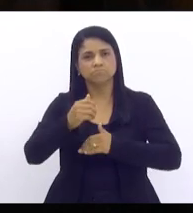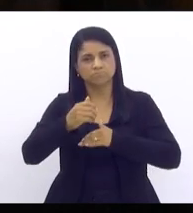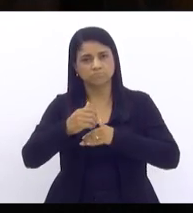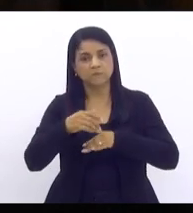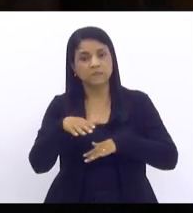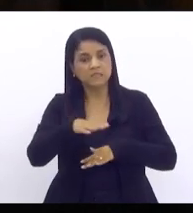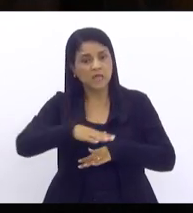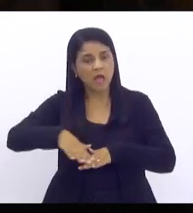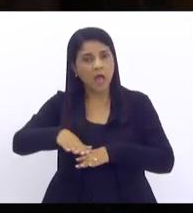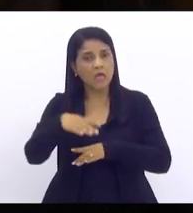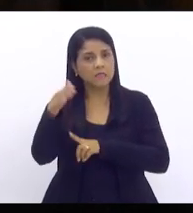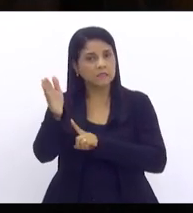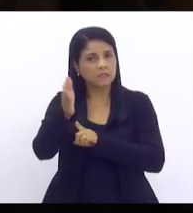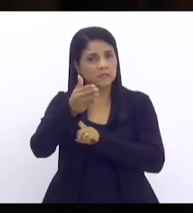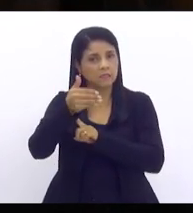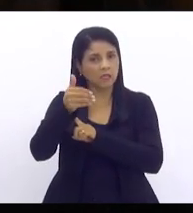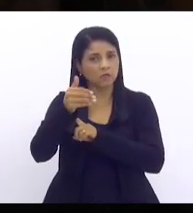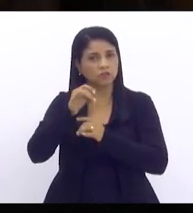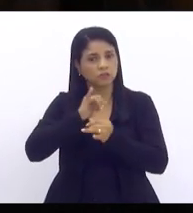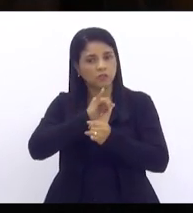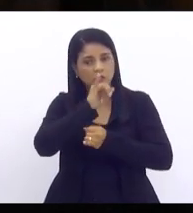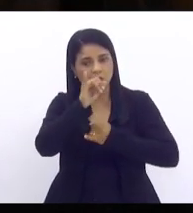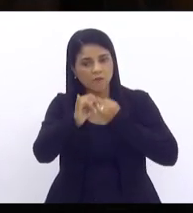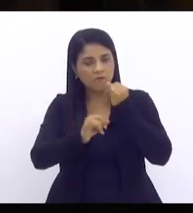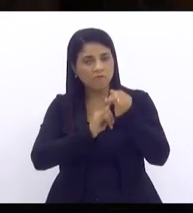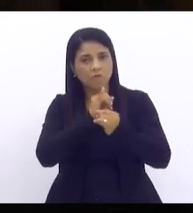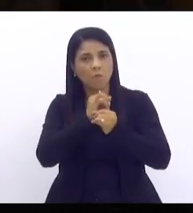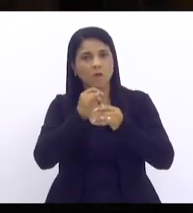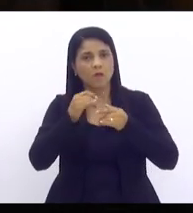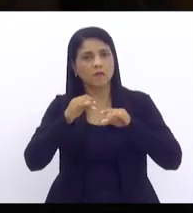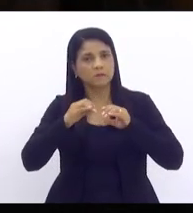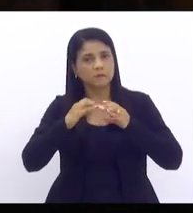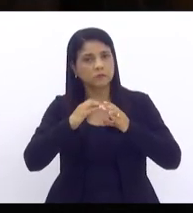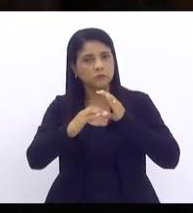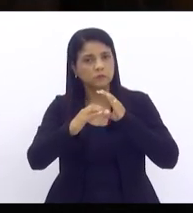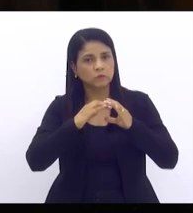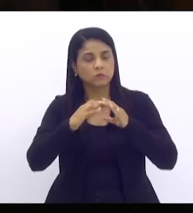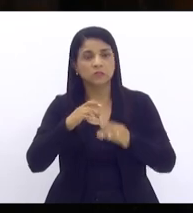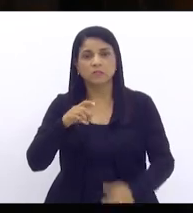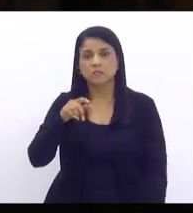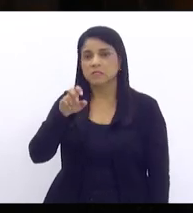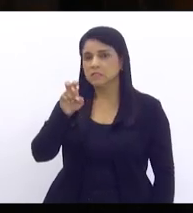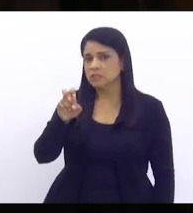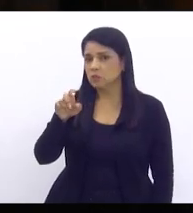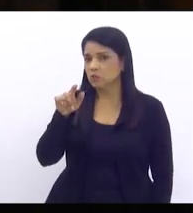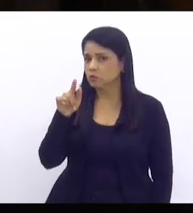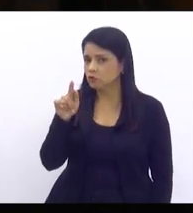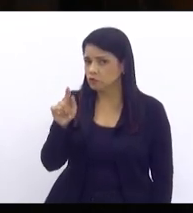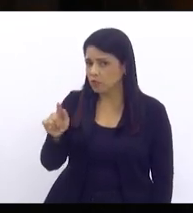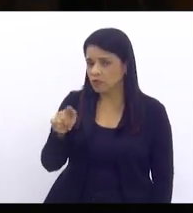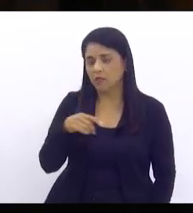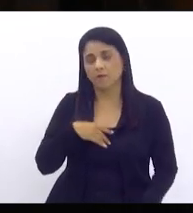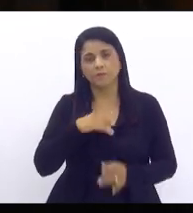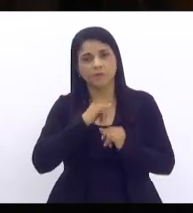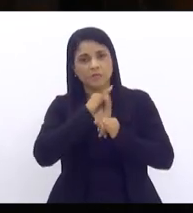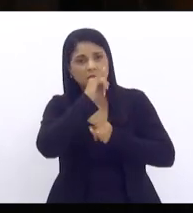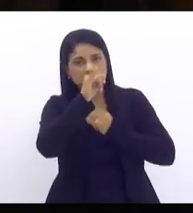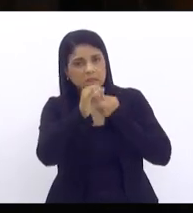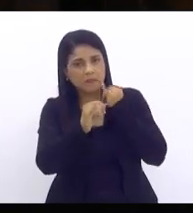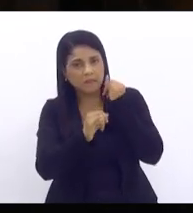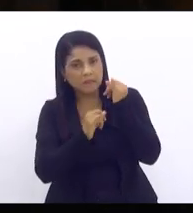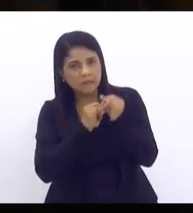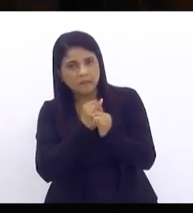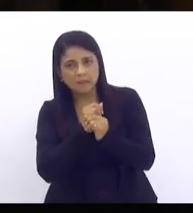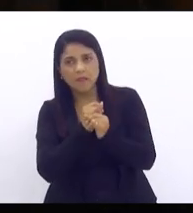da tecnologia de informação, na área de 5G, na área de internet, em